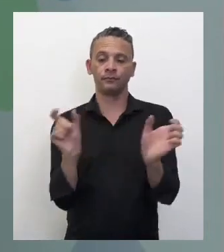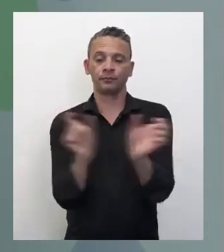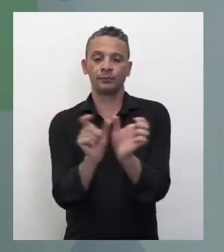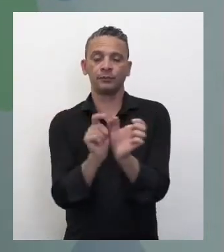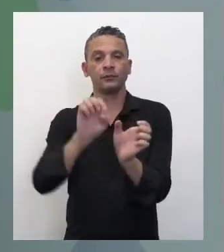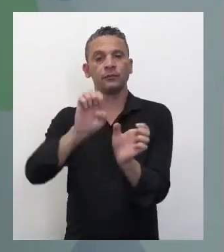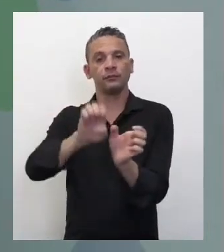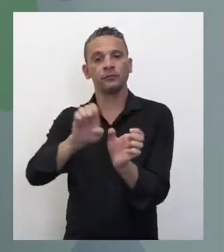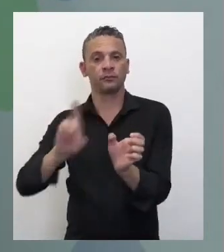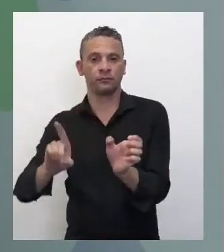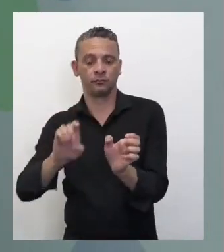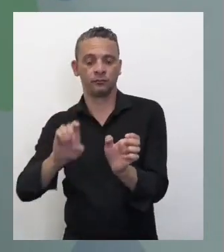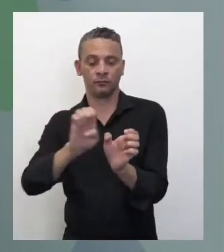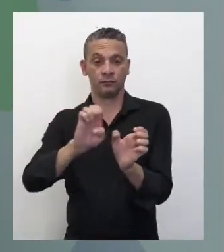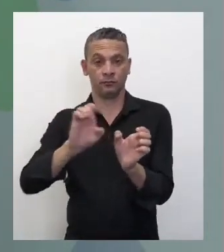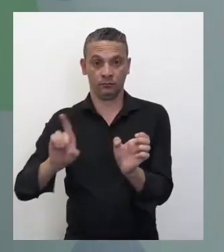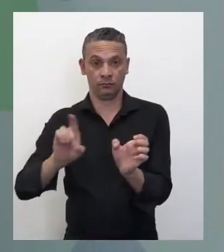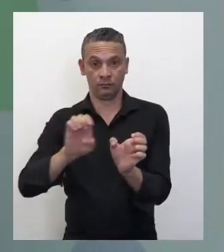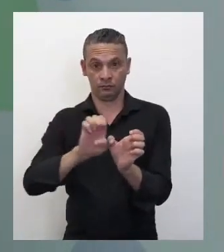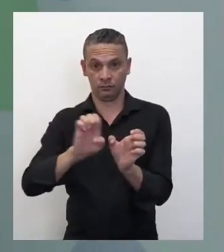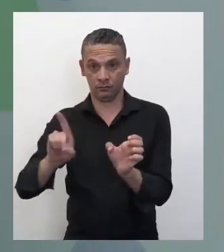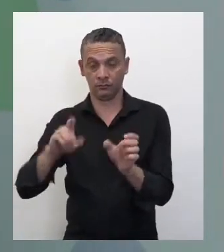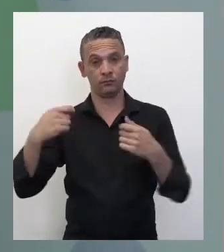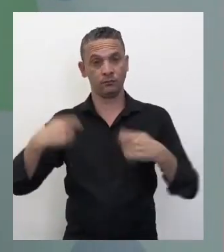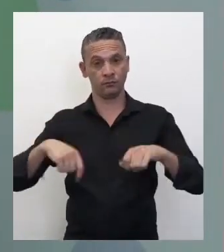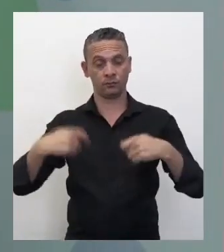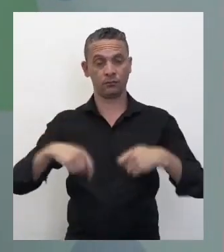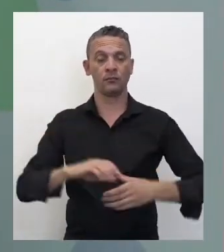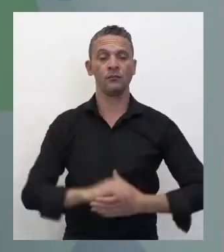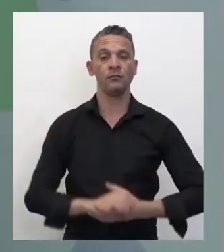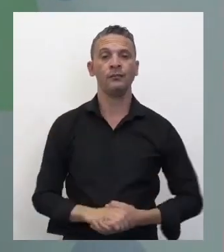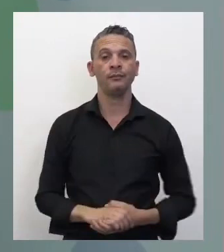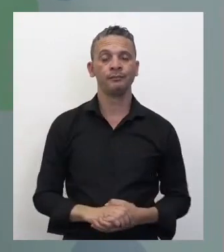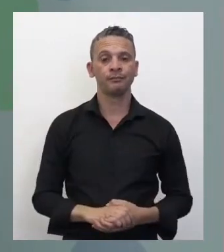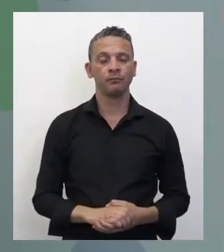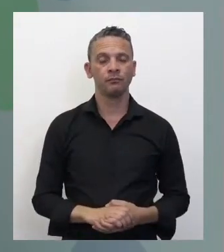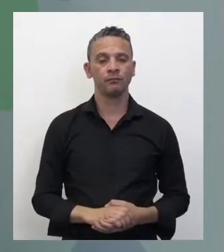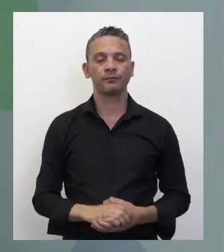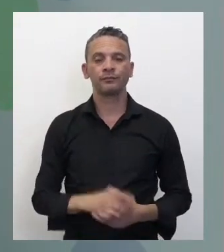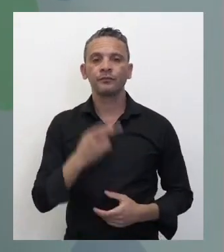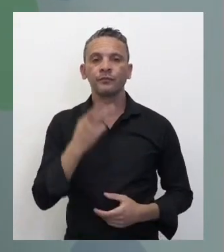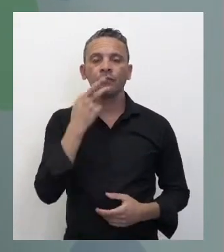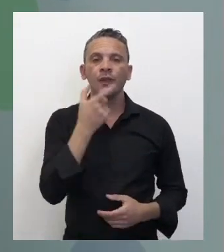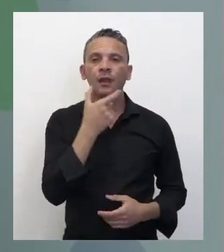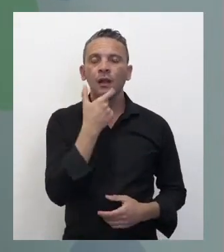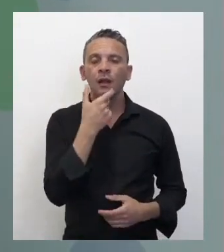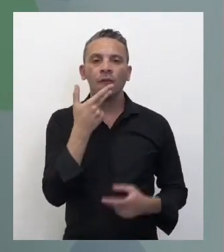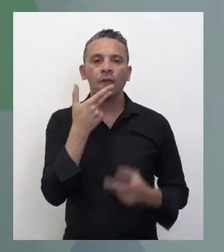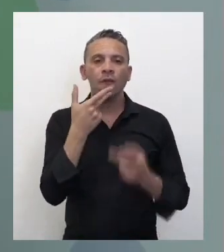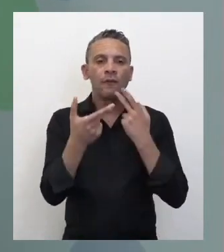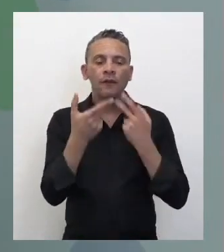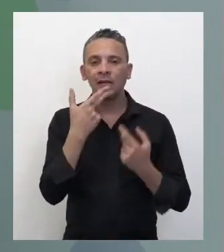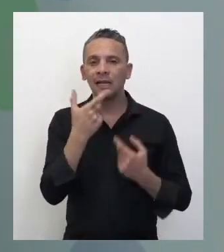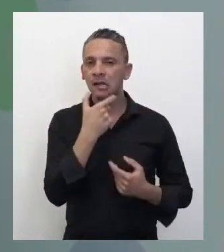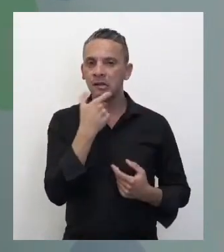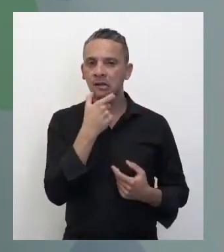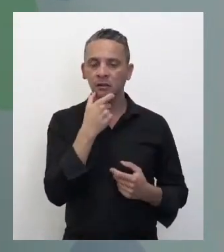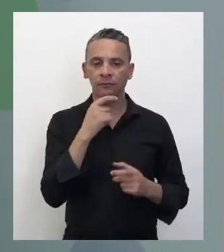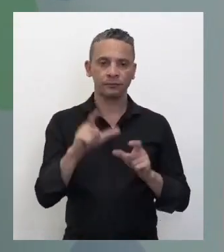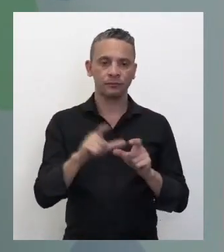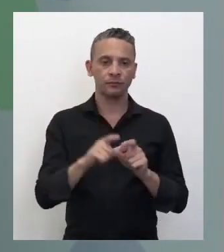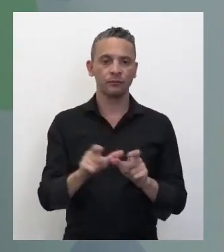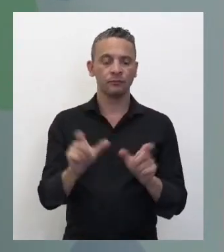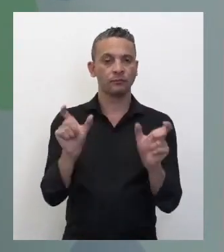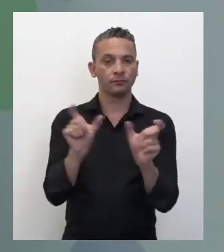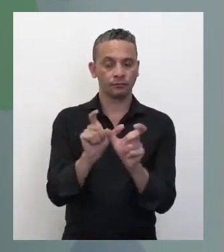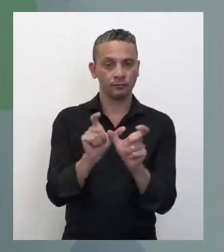ed. Essa é a terminação de um verbo regular. Quando a gente pronuncia esses verbos em inglês, eles têm